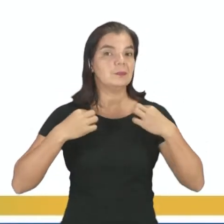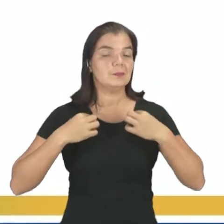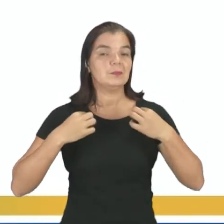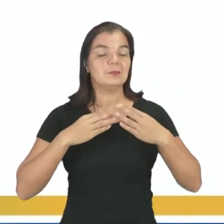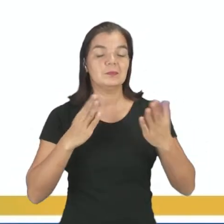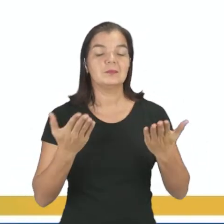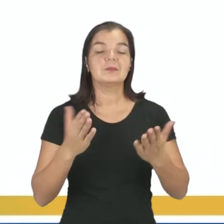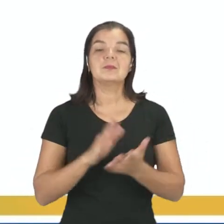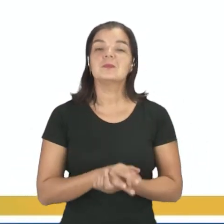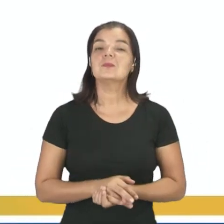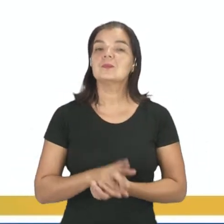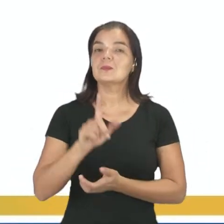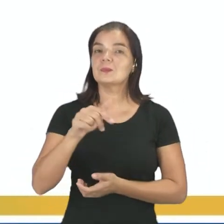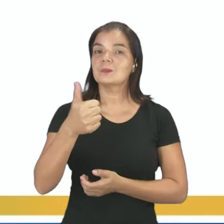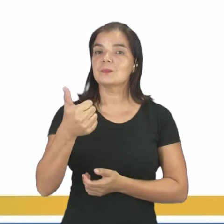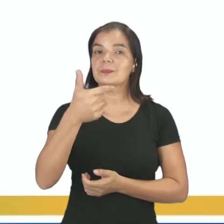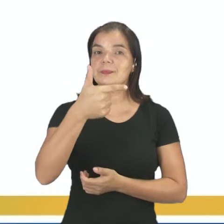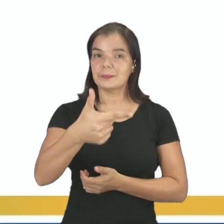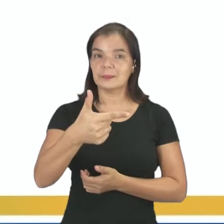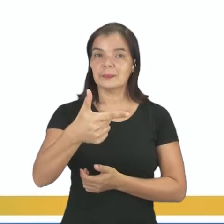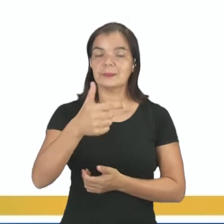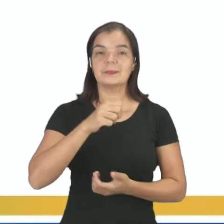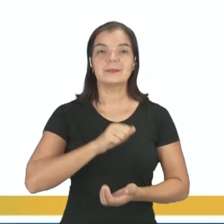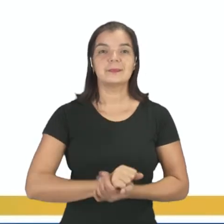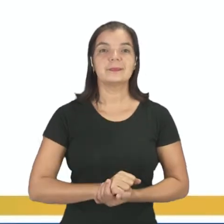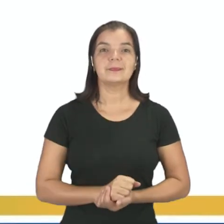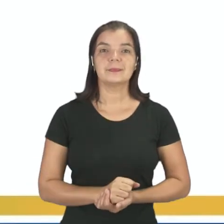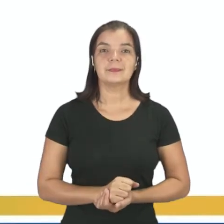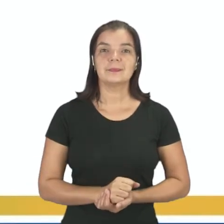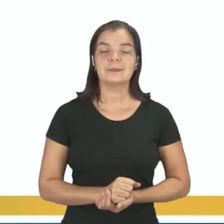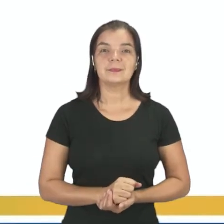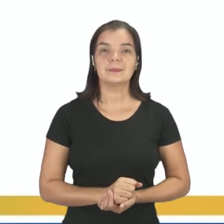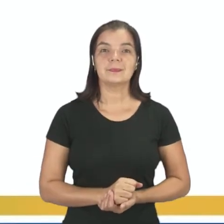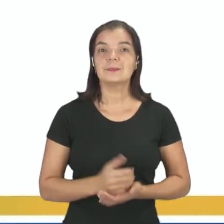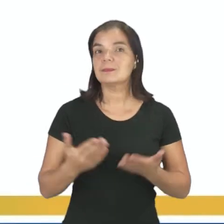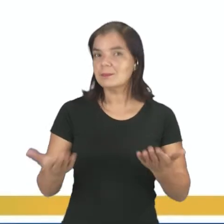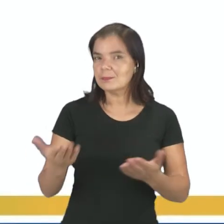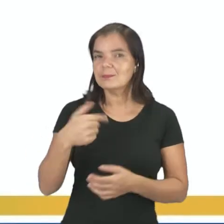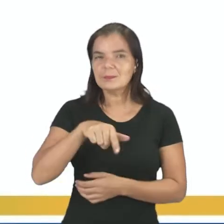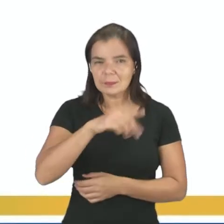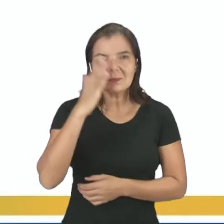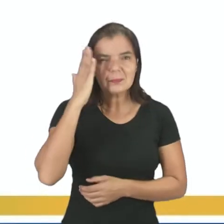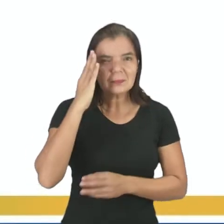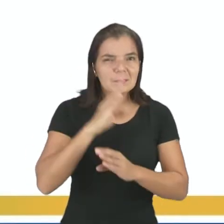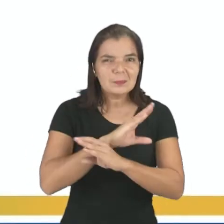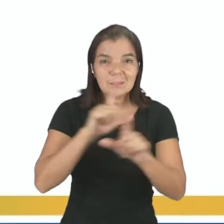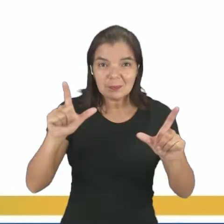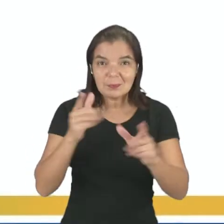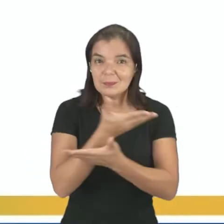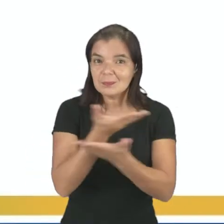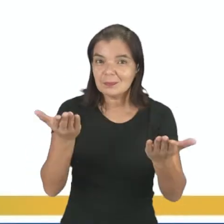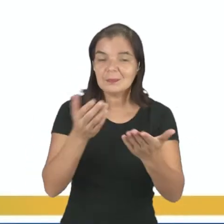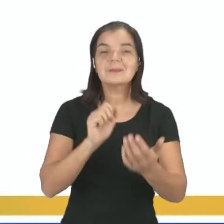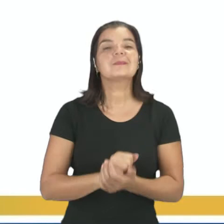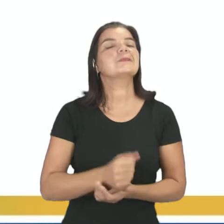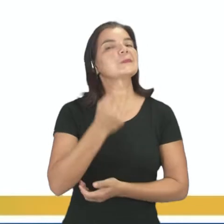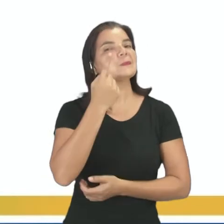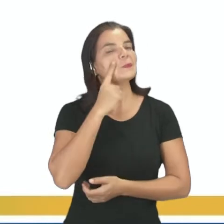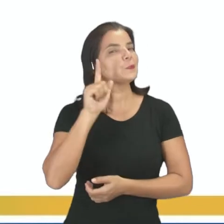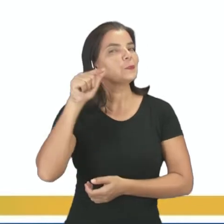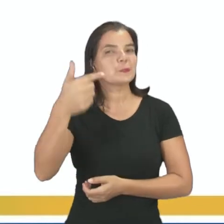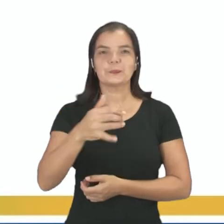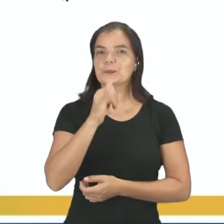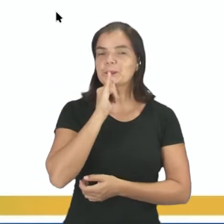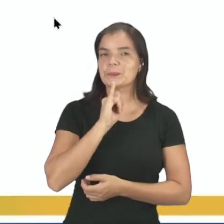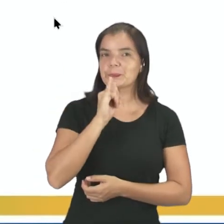como foi utilizado o termo, corresponde aí a 12. Entendeu? Ficou claro para você? Vejamos